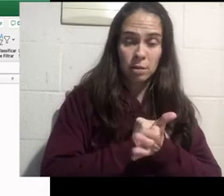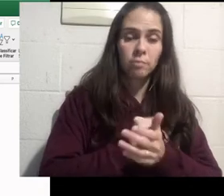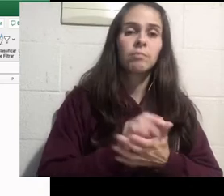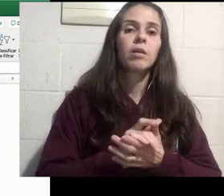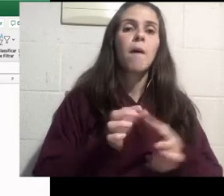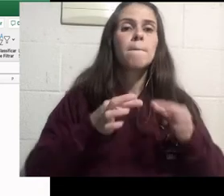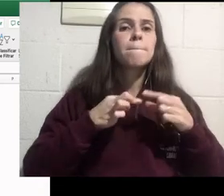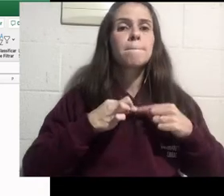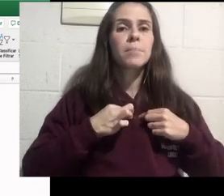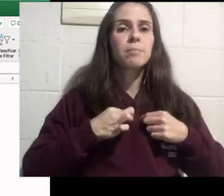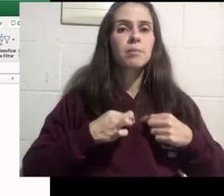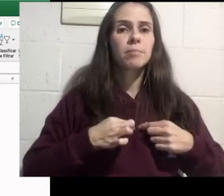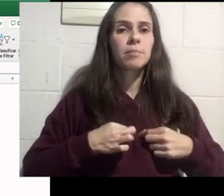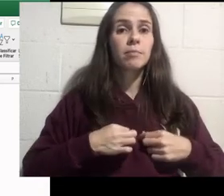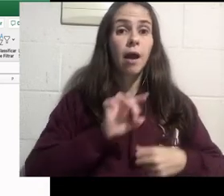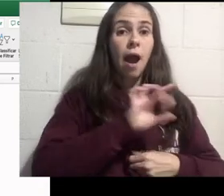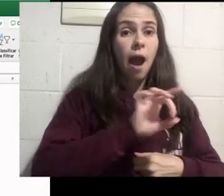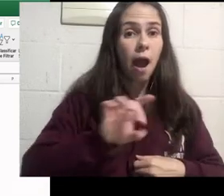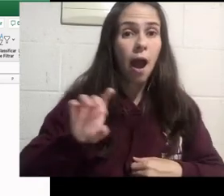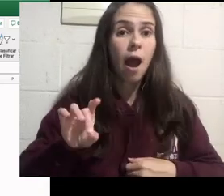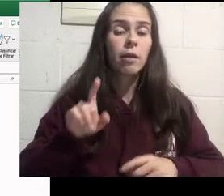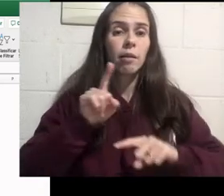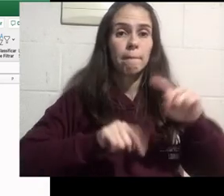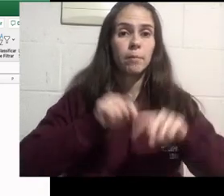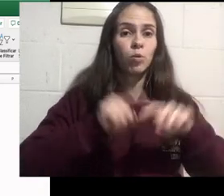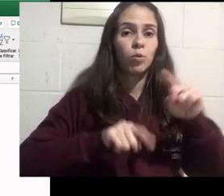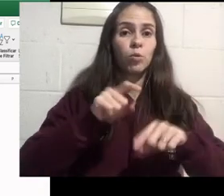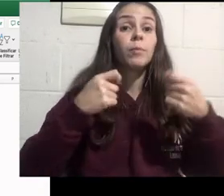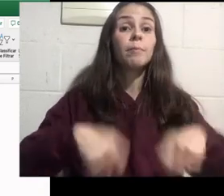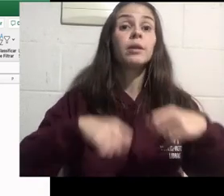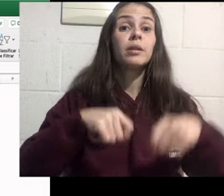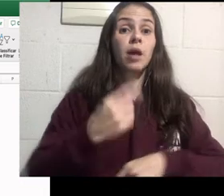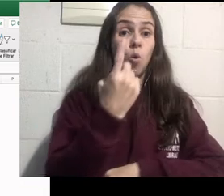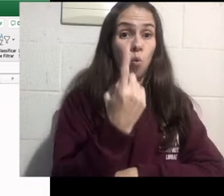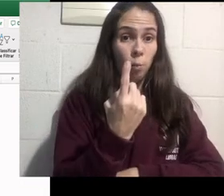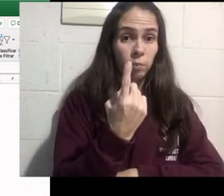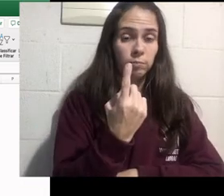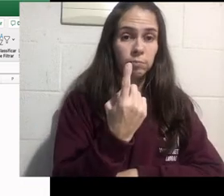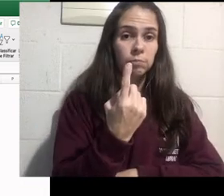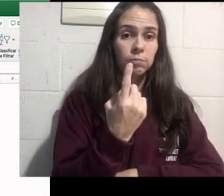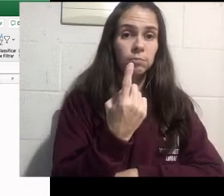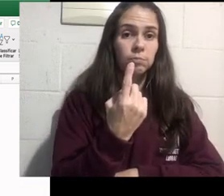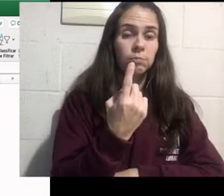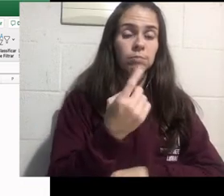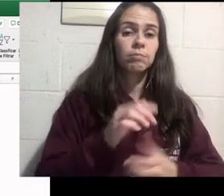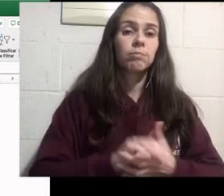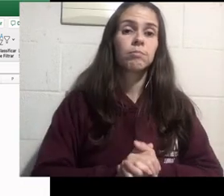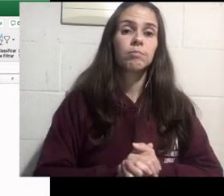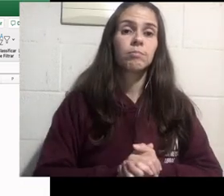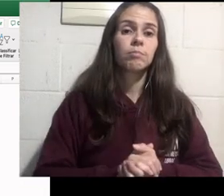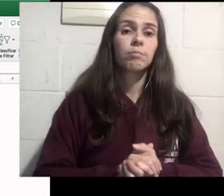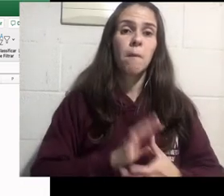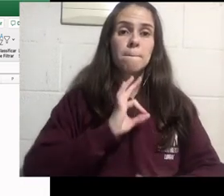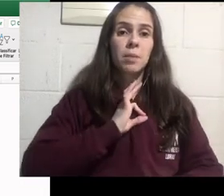os botões, cada produto precisa de uma unidade de botão, então, unidade de medida, unidade de uma unidade de